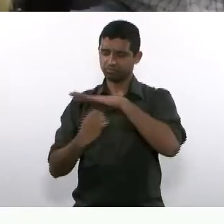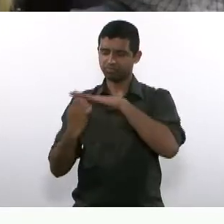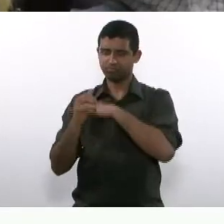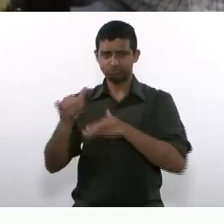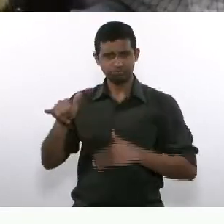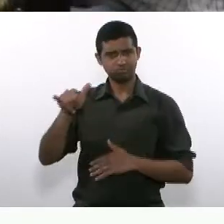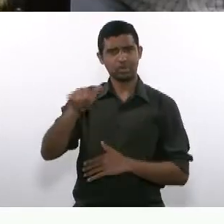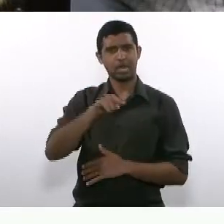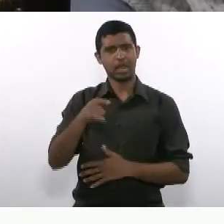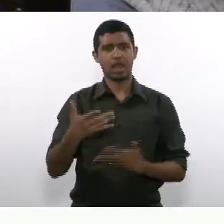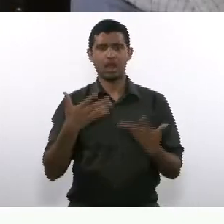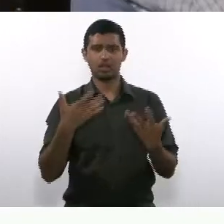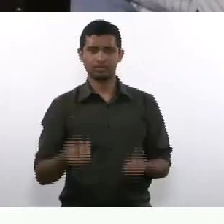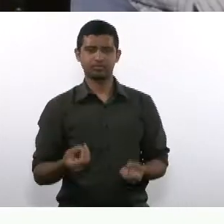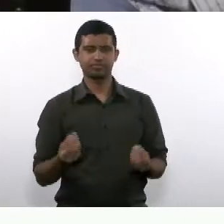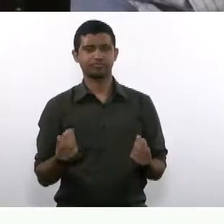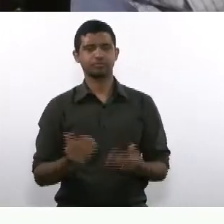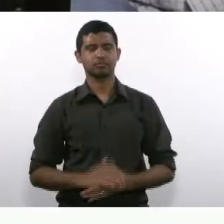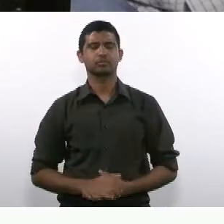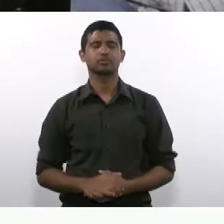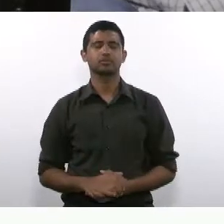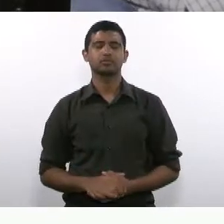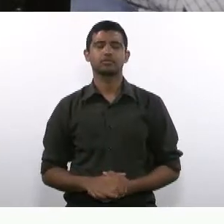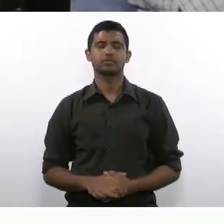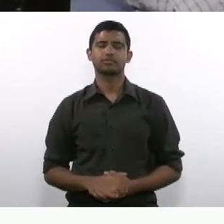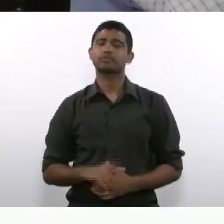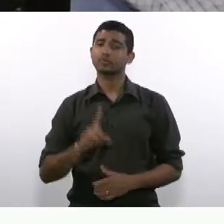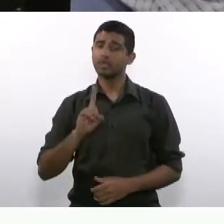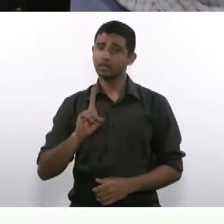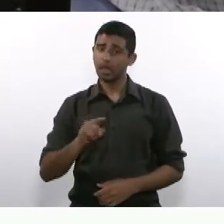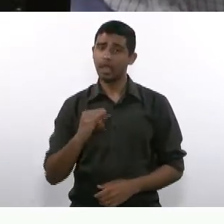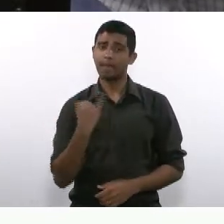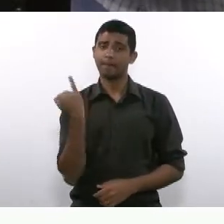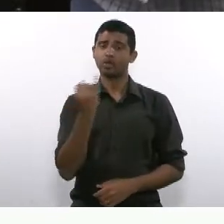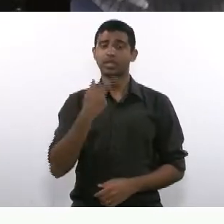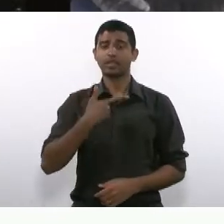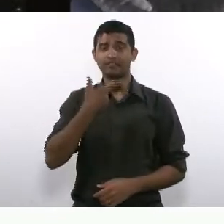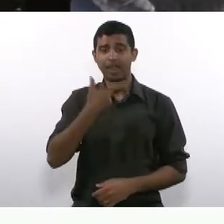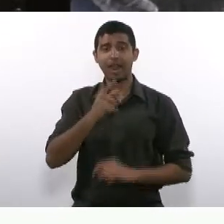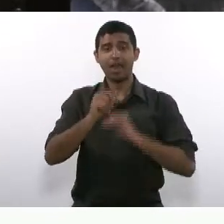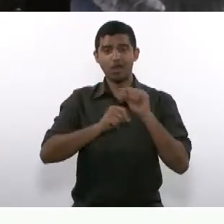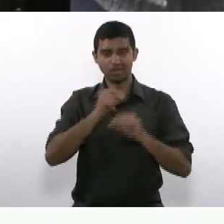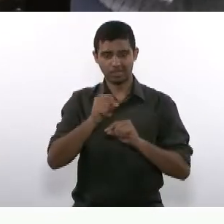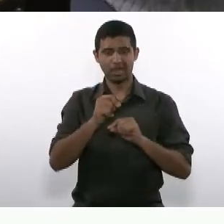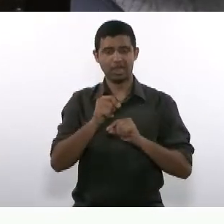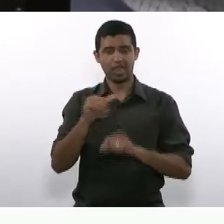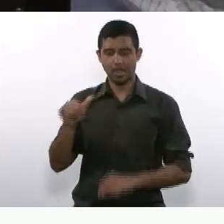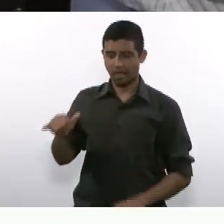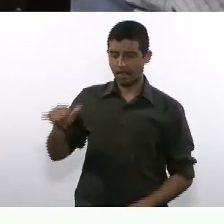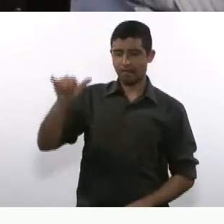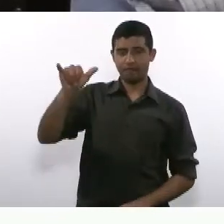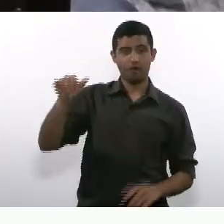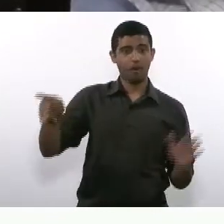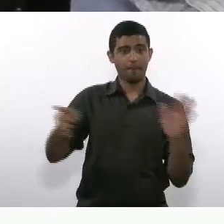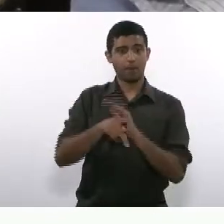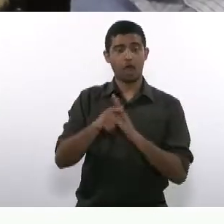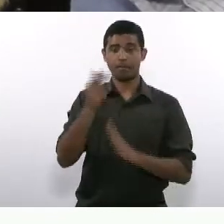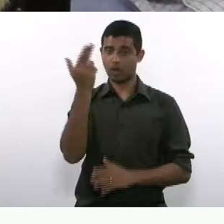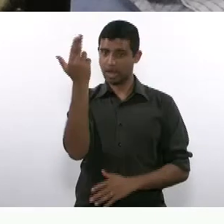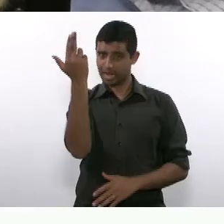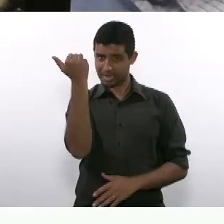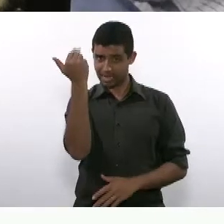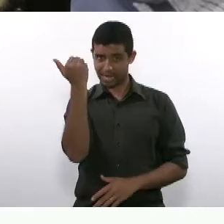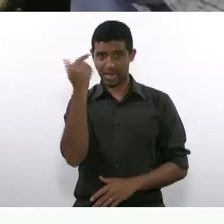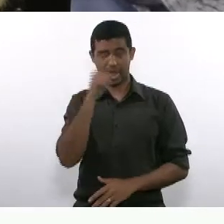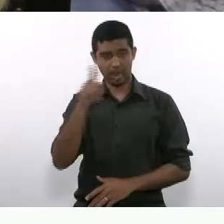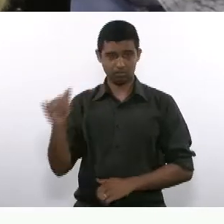aderirem, especialmente primeiro é importante ressaltar que são voos que partem do Galeão, não são voos, essa redução não